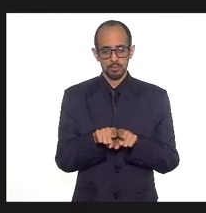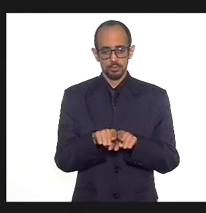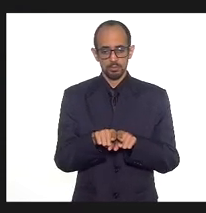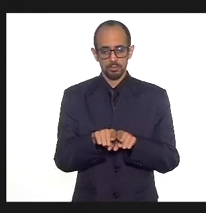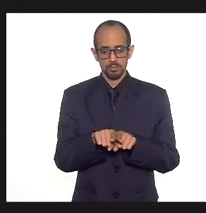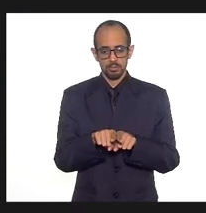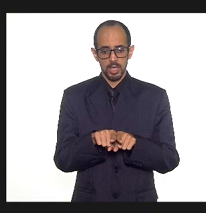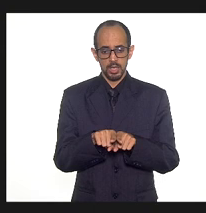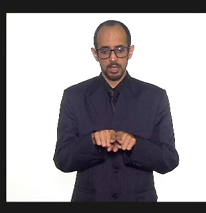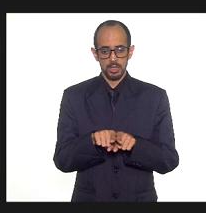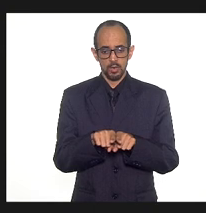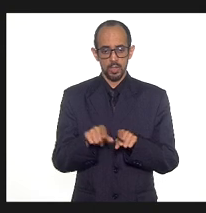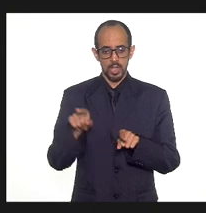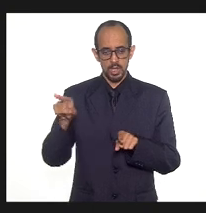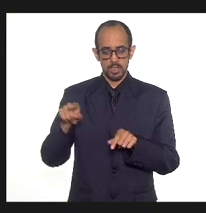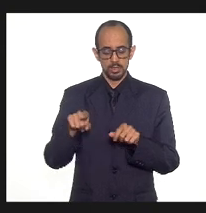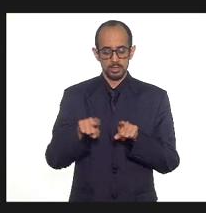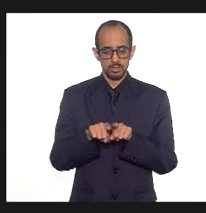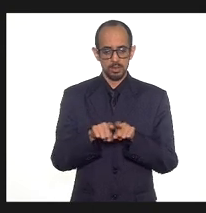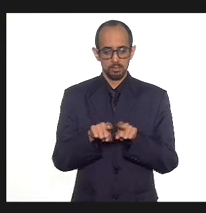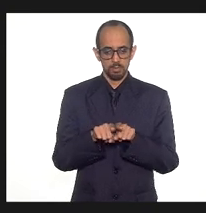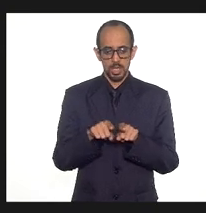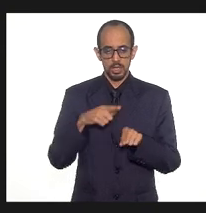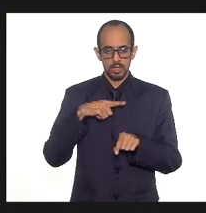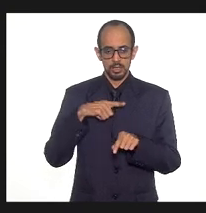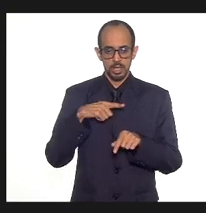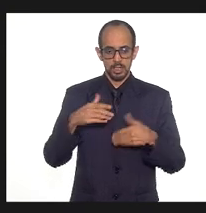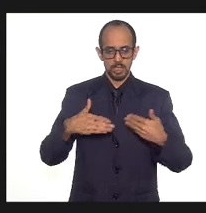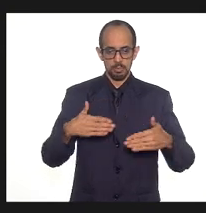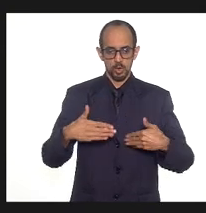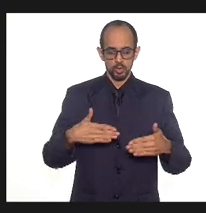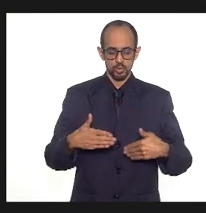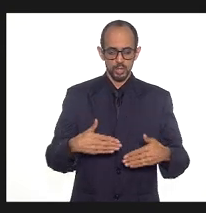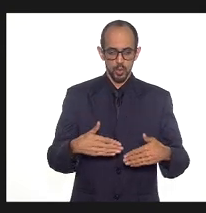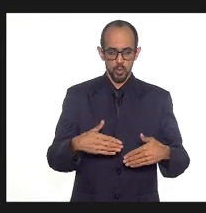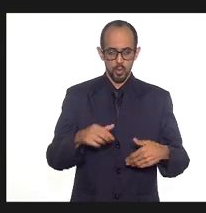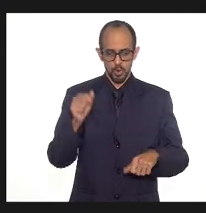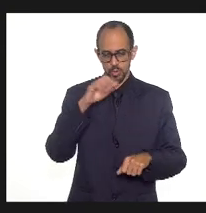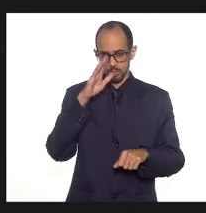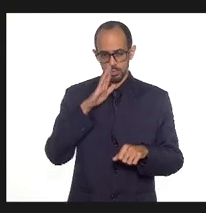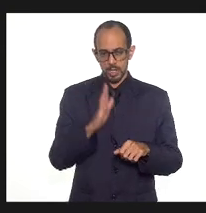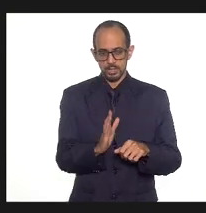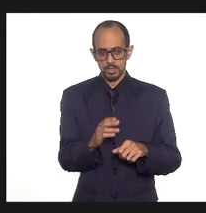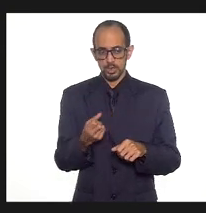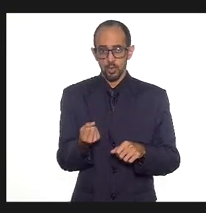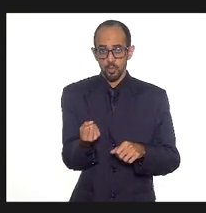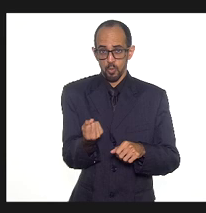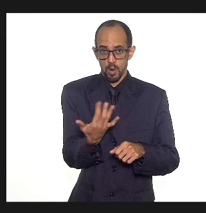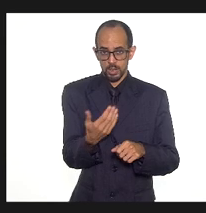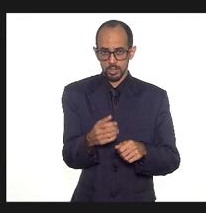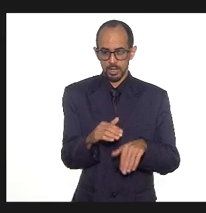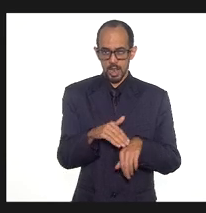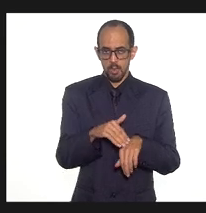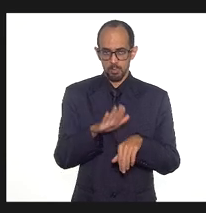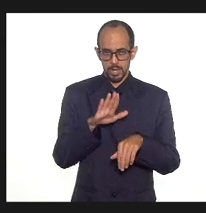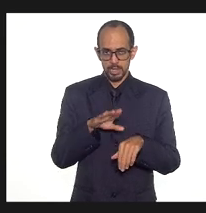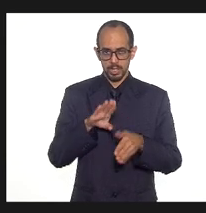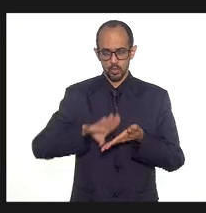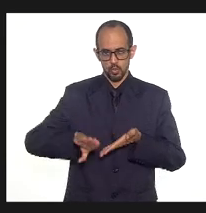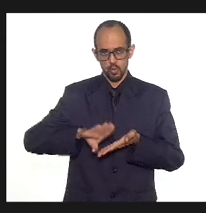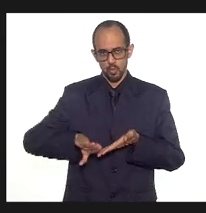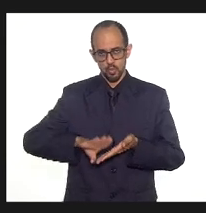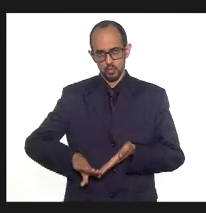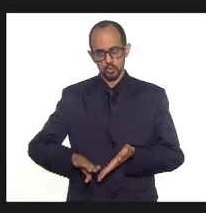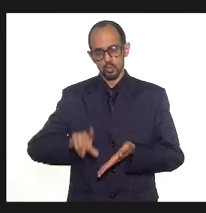licitações para produção de óleo e gás. E o Brasil, quando aumenta os seus custos, ele diminui a atratividade desses